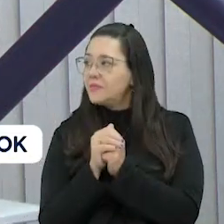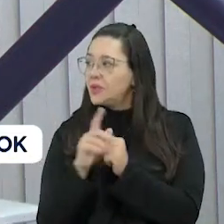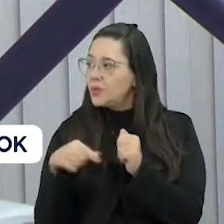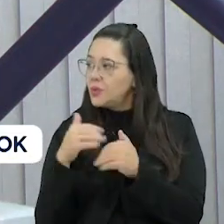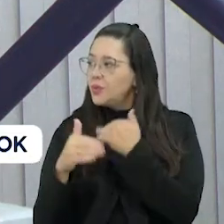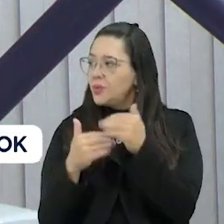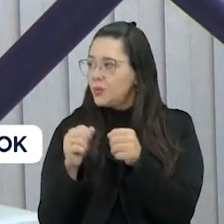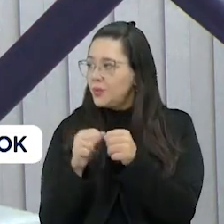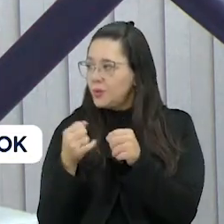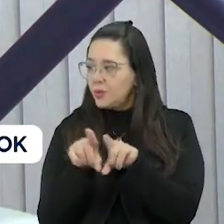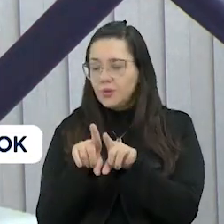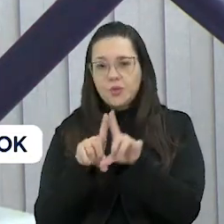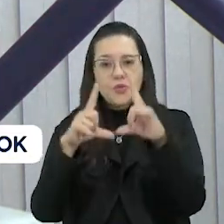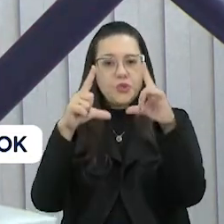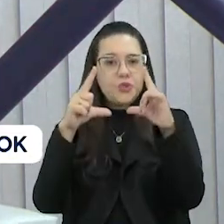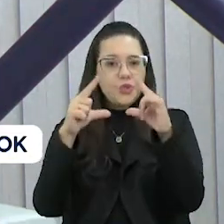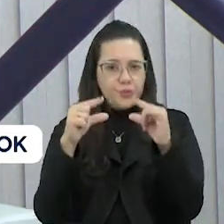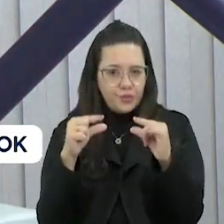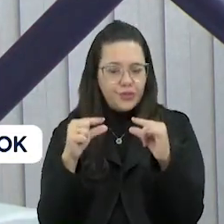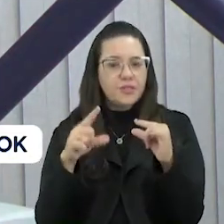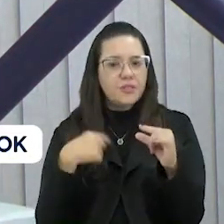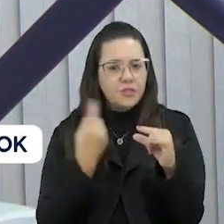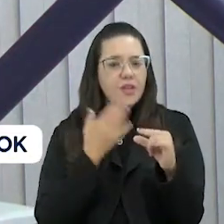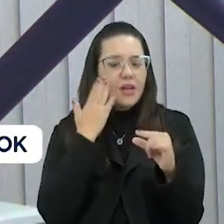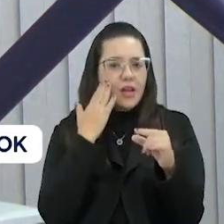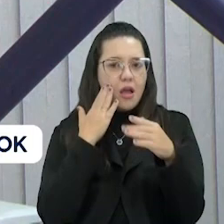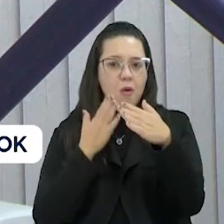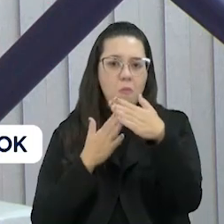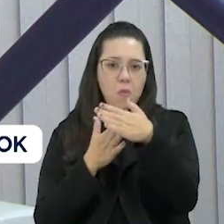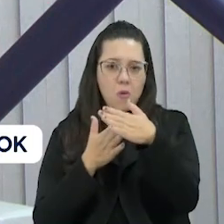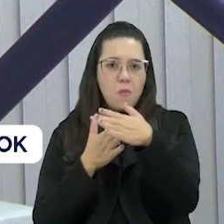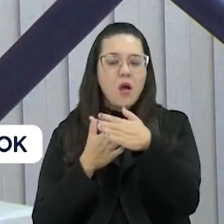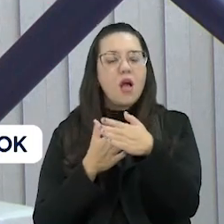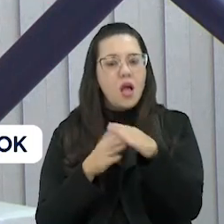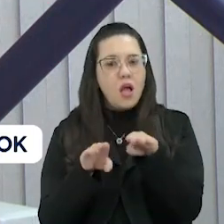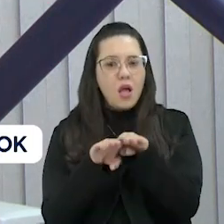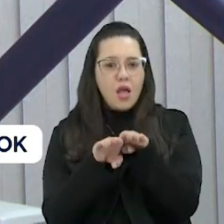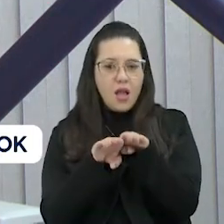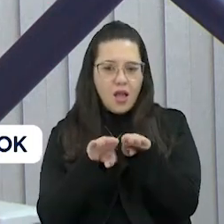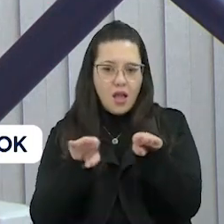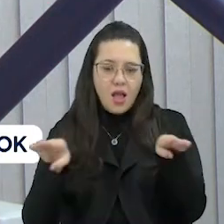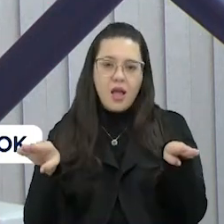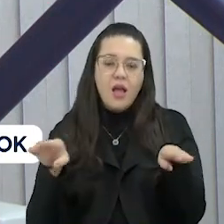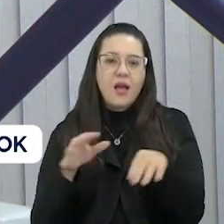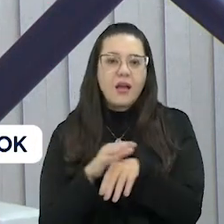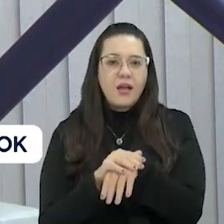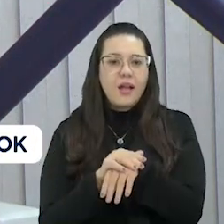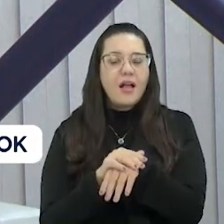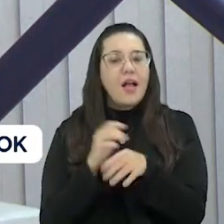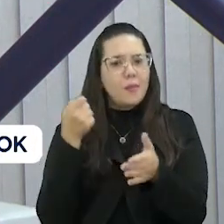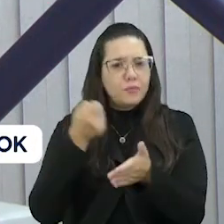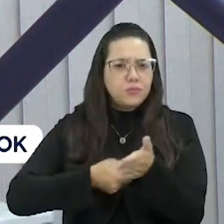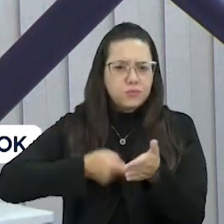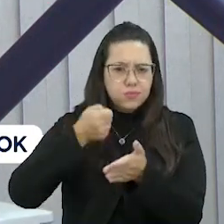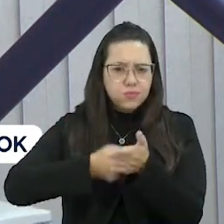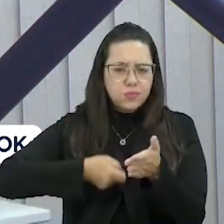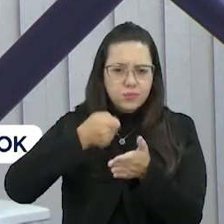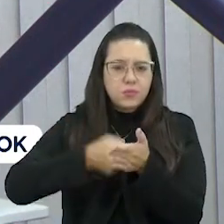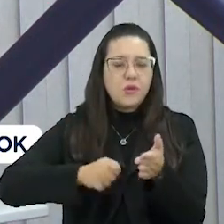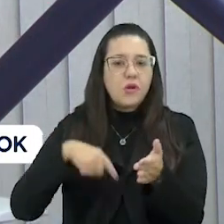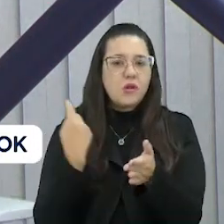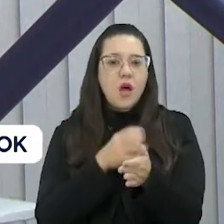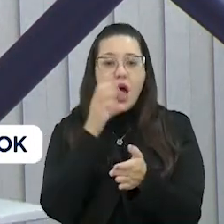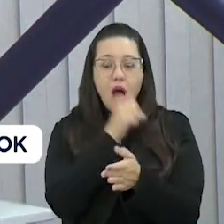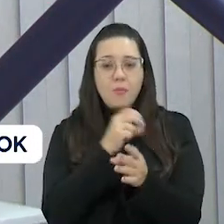né, e a gente buscar reduzir cada vez mais. A gente sabe que está num nível muito baixo, então é muito difícil. É uma briga muito grande e a gente tem que ser muito rápido